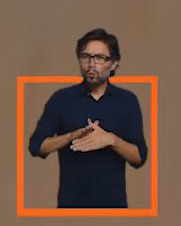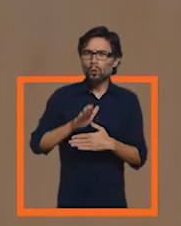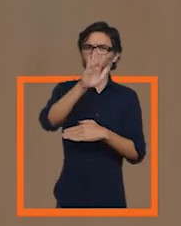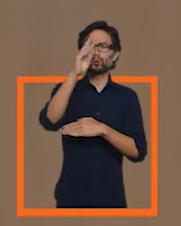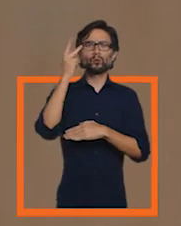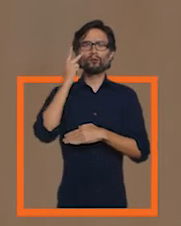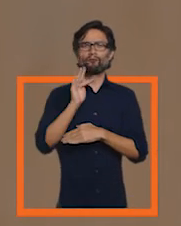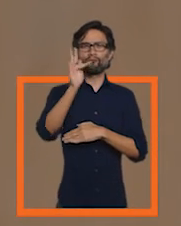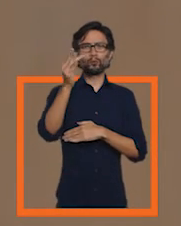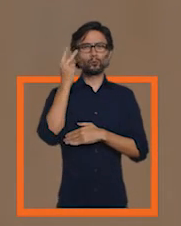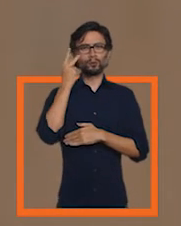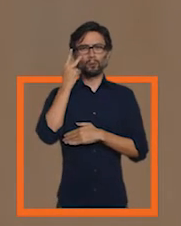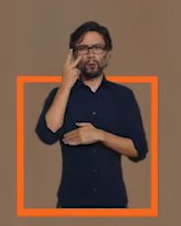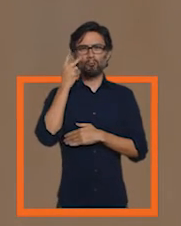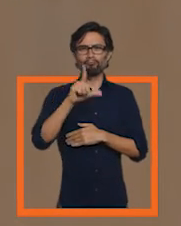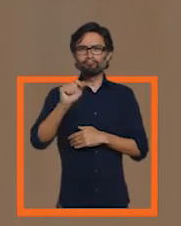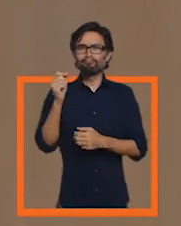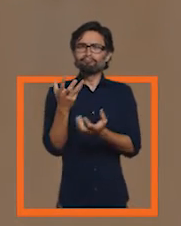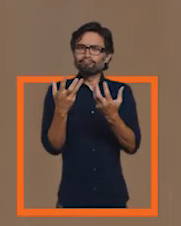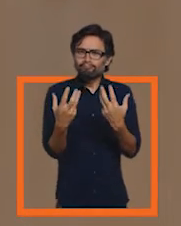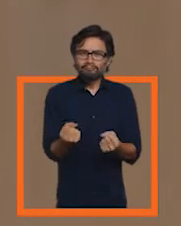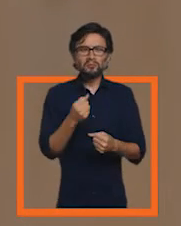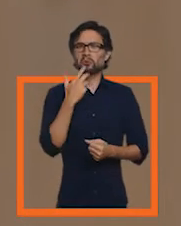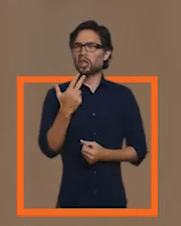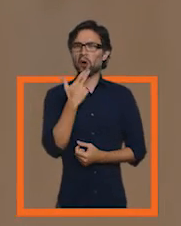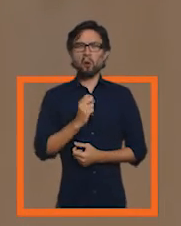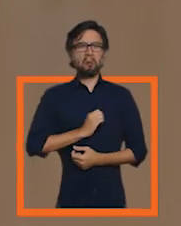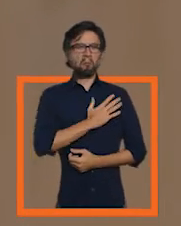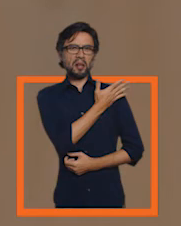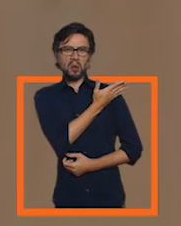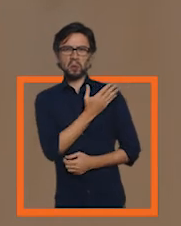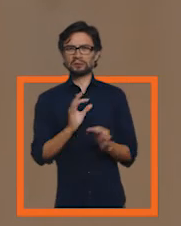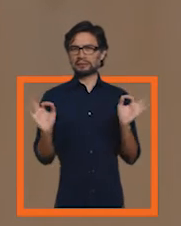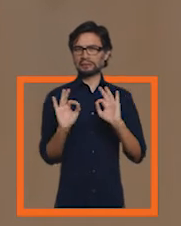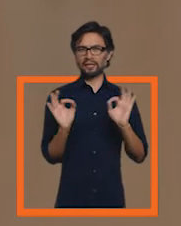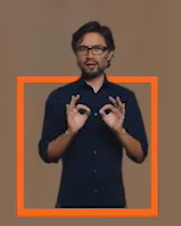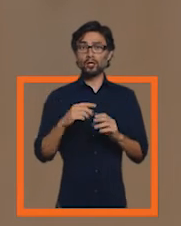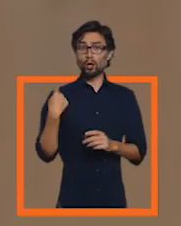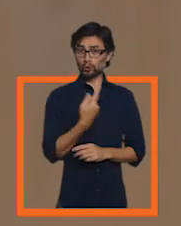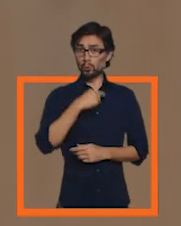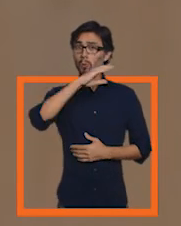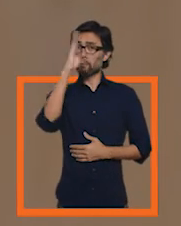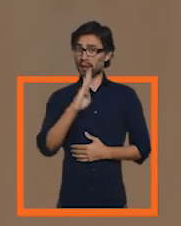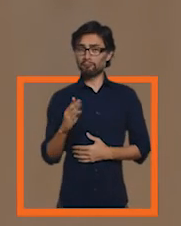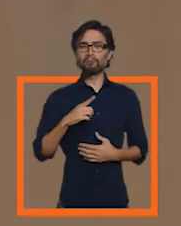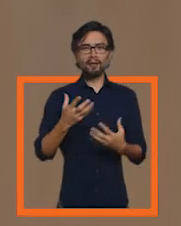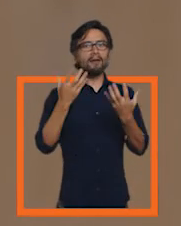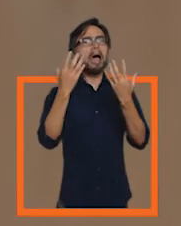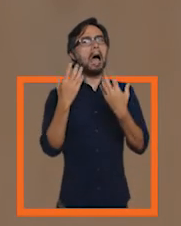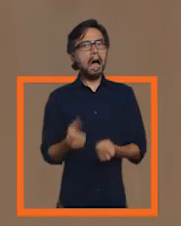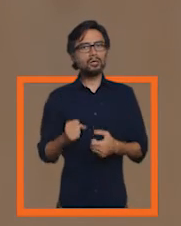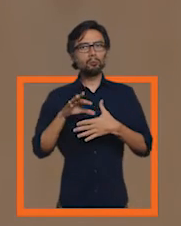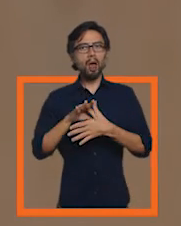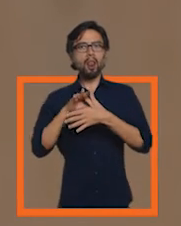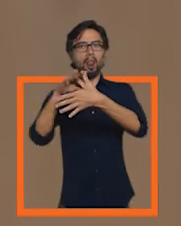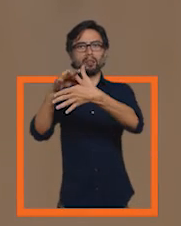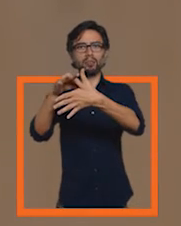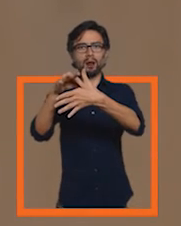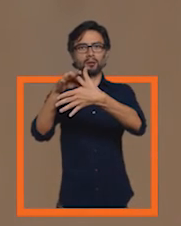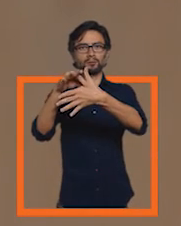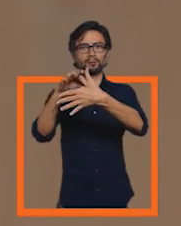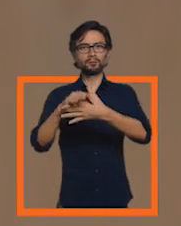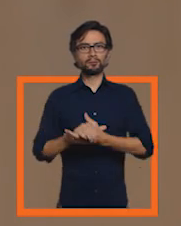a todos, sem distinção, sem preconceitos. Somos a síntese do Brasil. Devemos assumir o nosso papel de